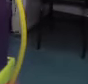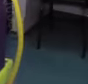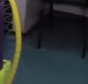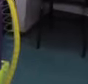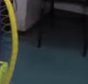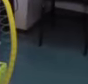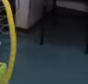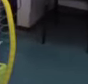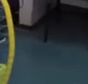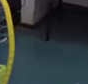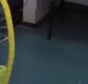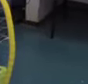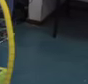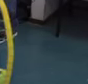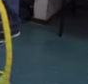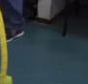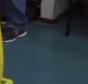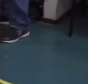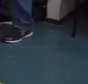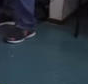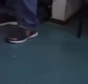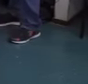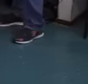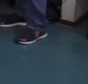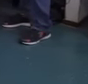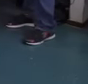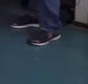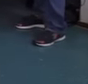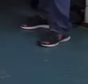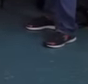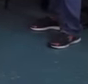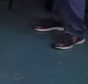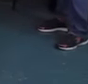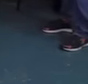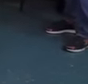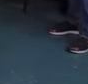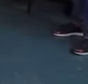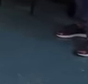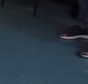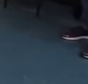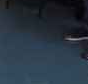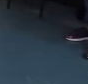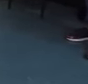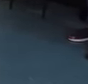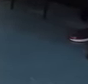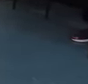Carlos aciona o comando através do computador e o robô Mária anda pela sala. Cristiane o segue.